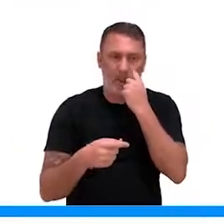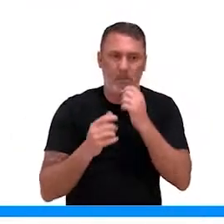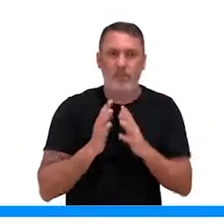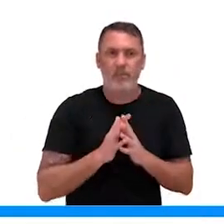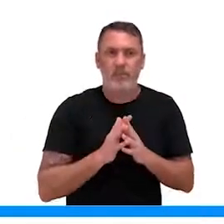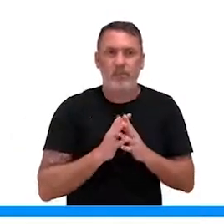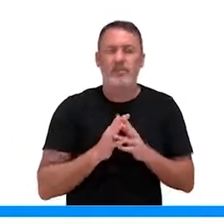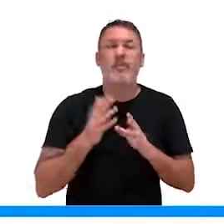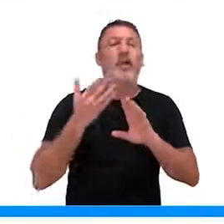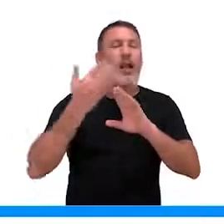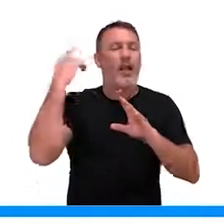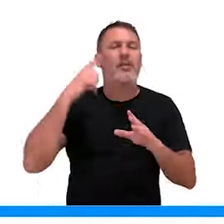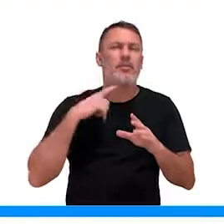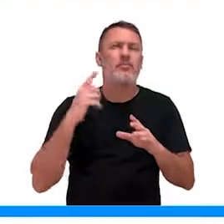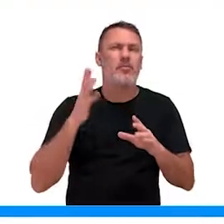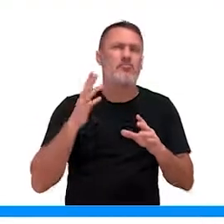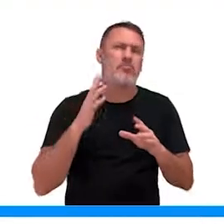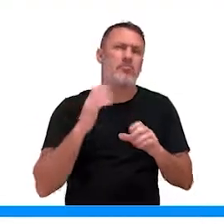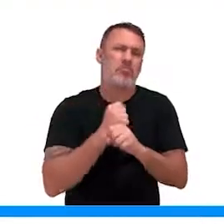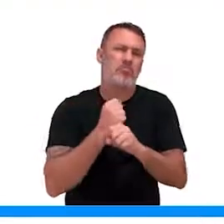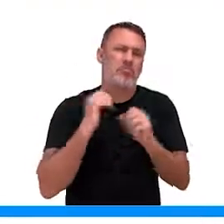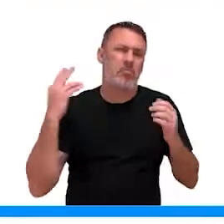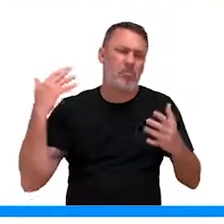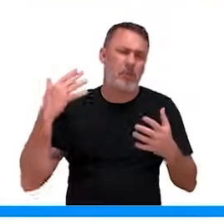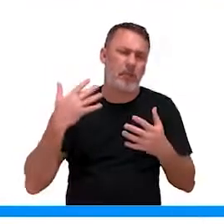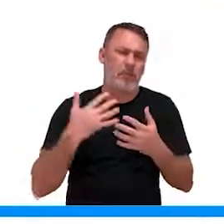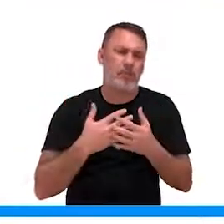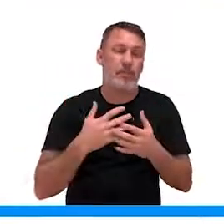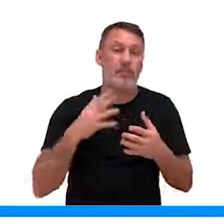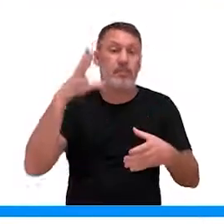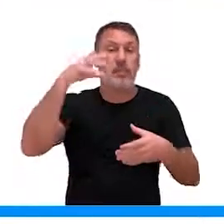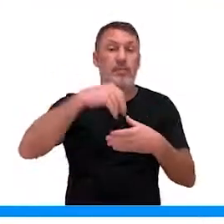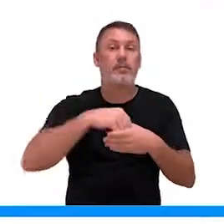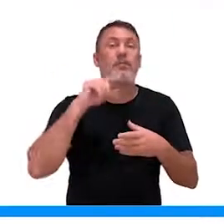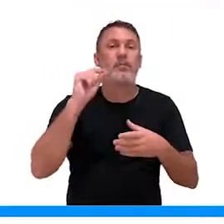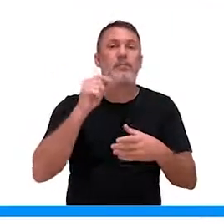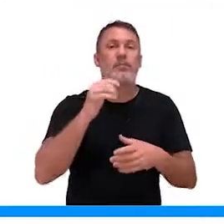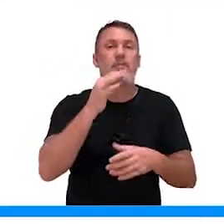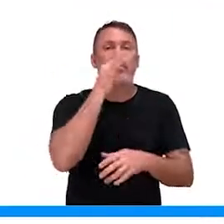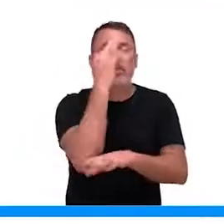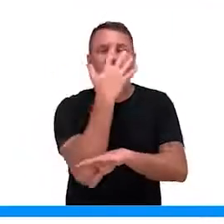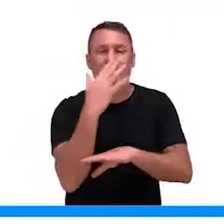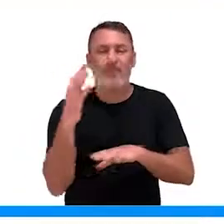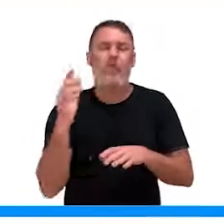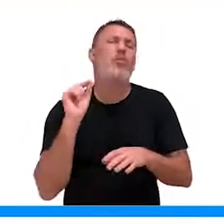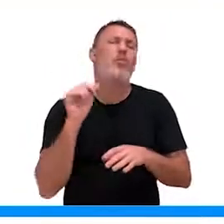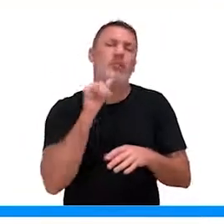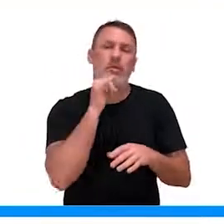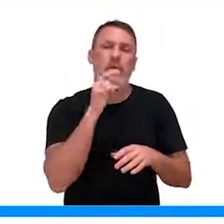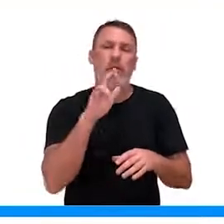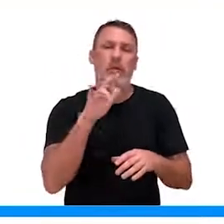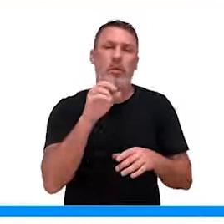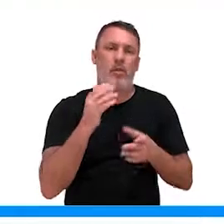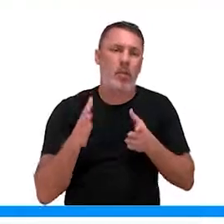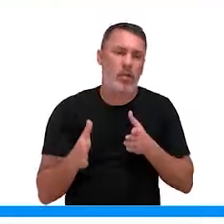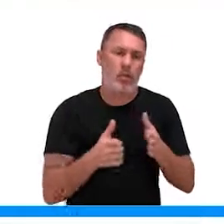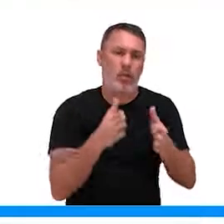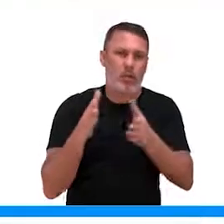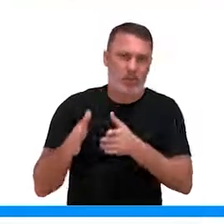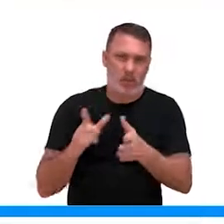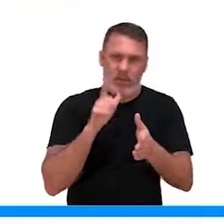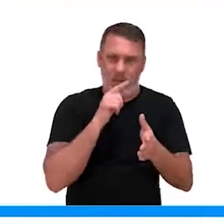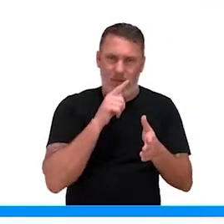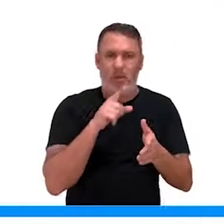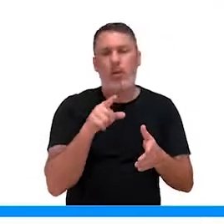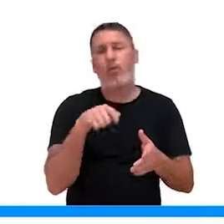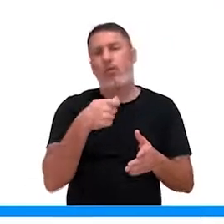muito tempo um desafio de adentro florestal. Então, os rios, por exemplo, eles sempre foram utilizados, né, como